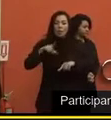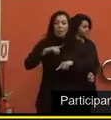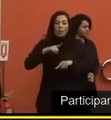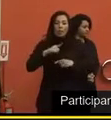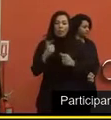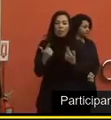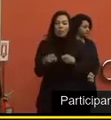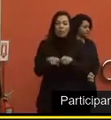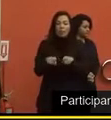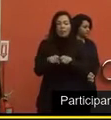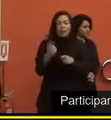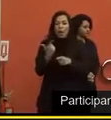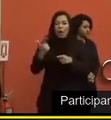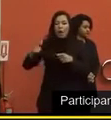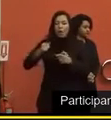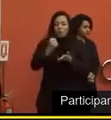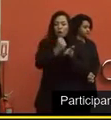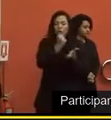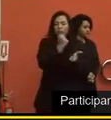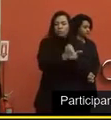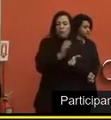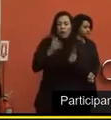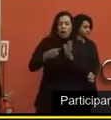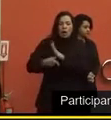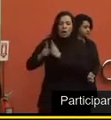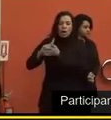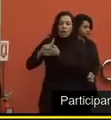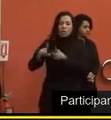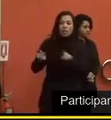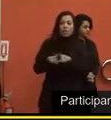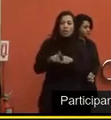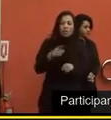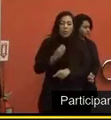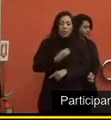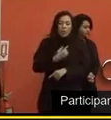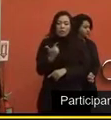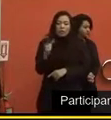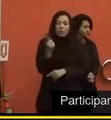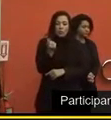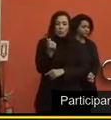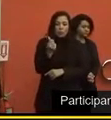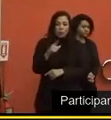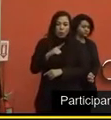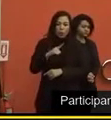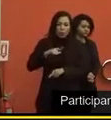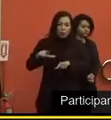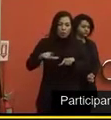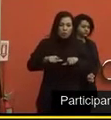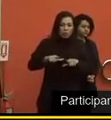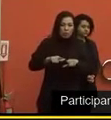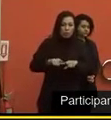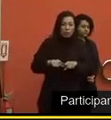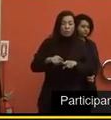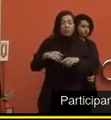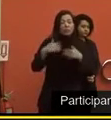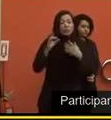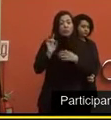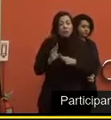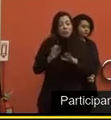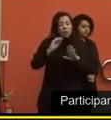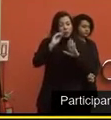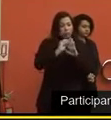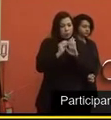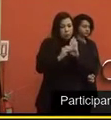ocupação de outro cargo, emprego ou função e sobre a existência de outra fonte de renda. E, para registro, determinou